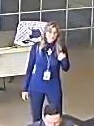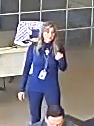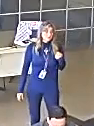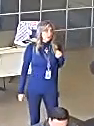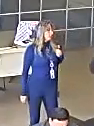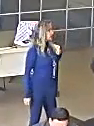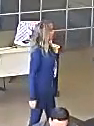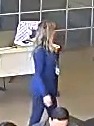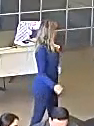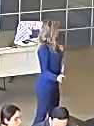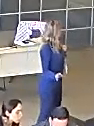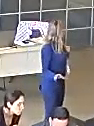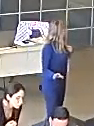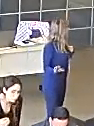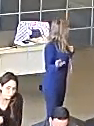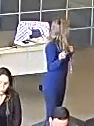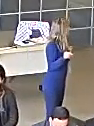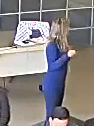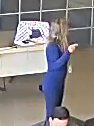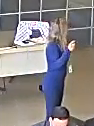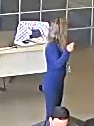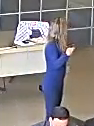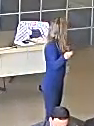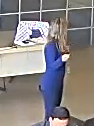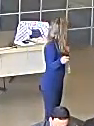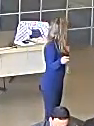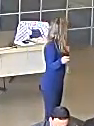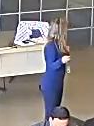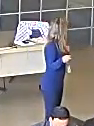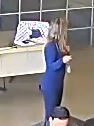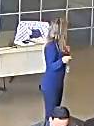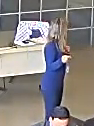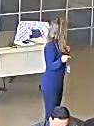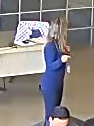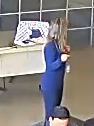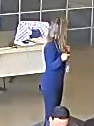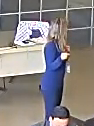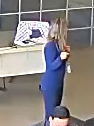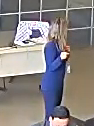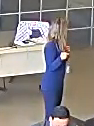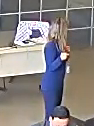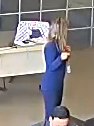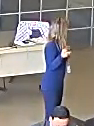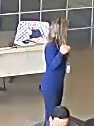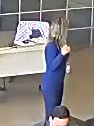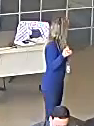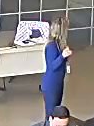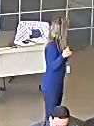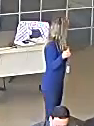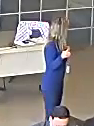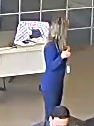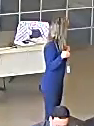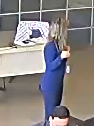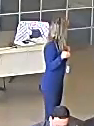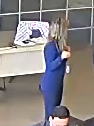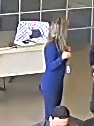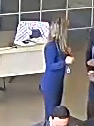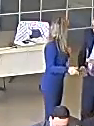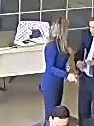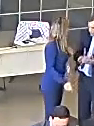gostaria de colocar aqui que o coletivo Nacional quer colocar o dedo na ferida eh